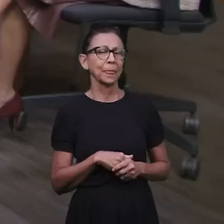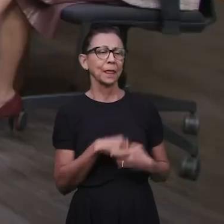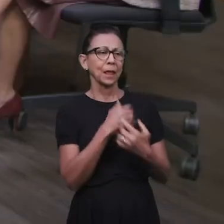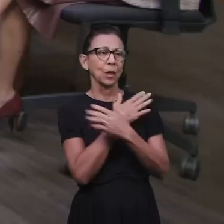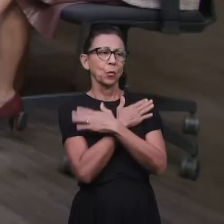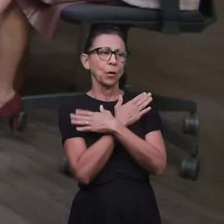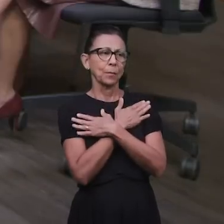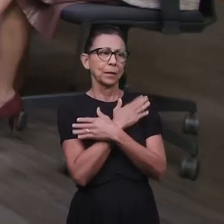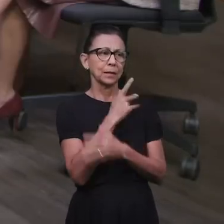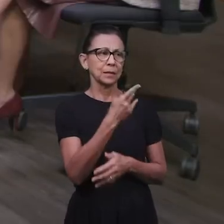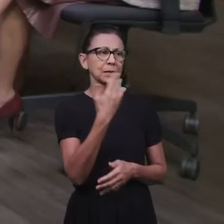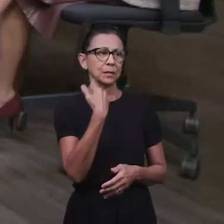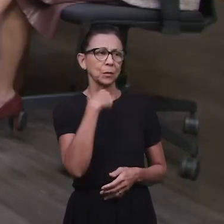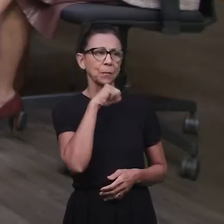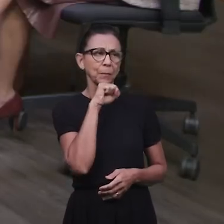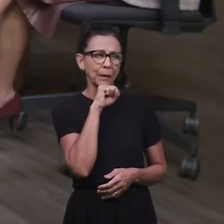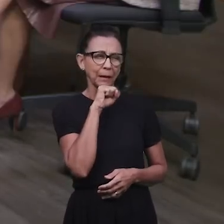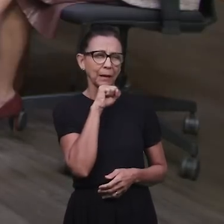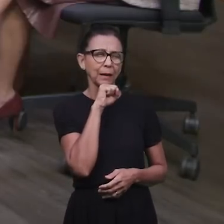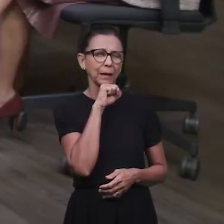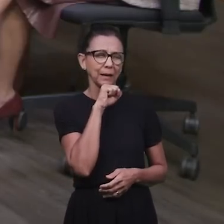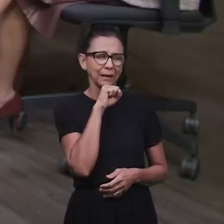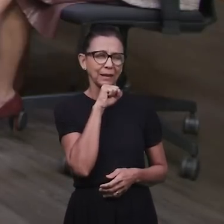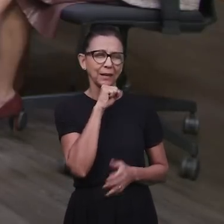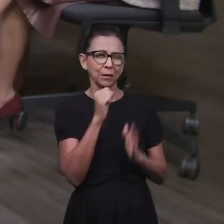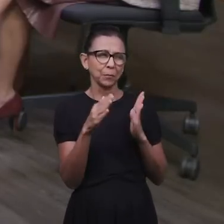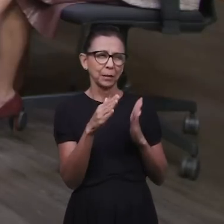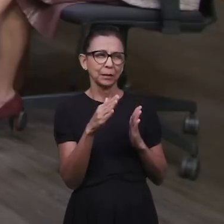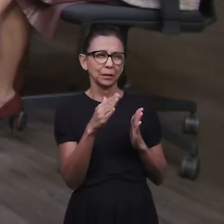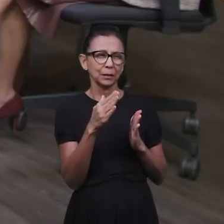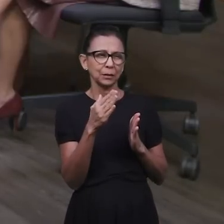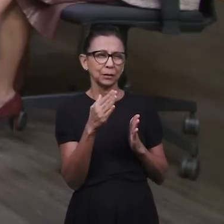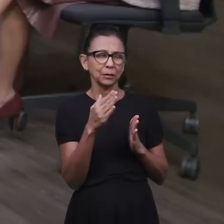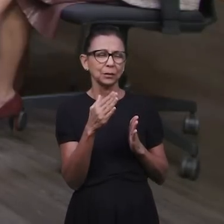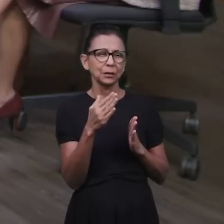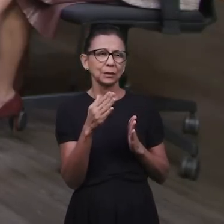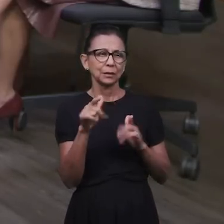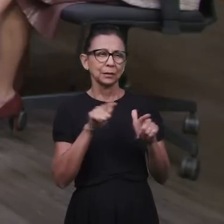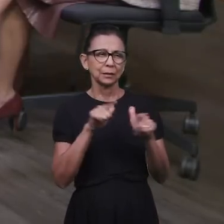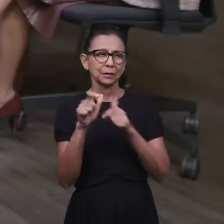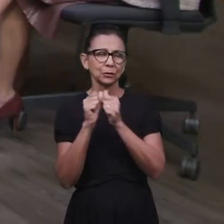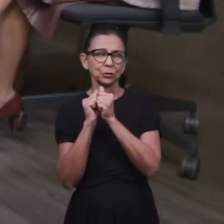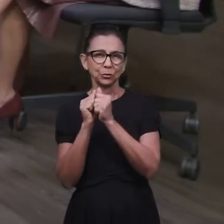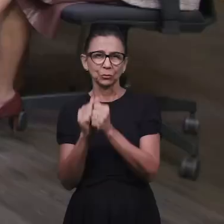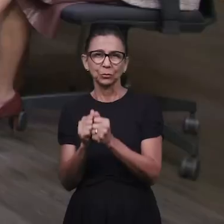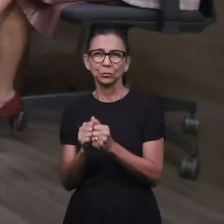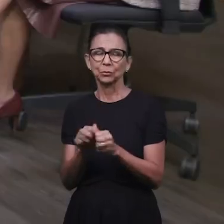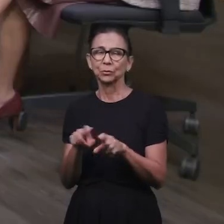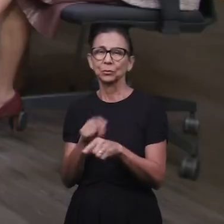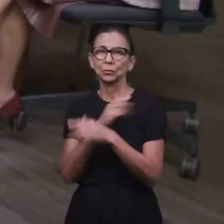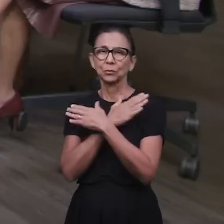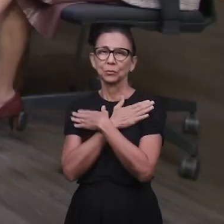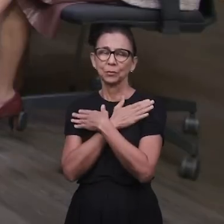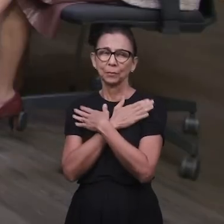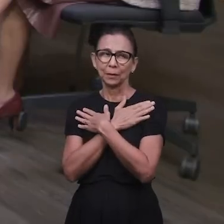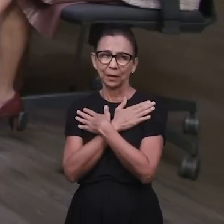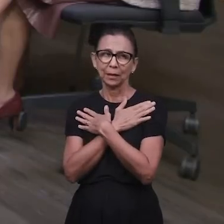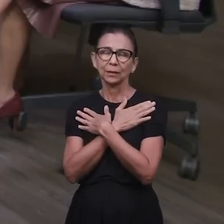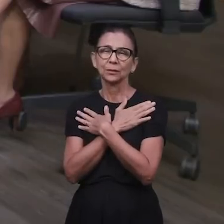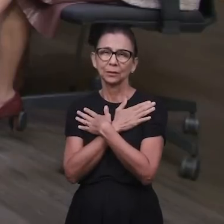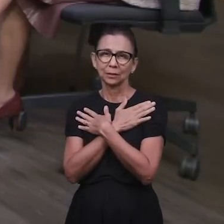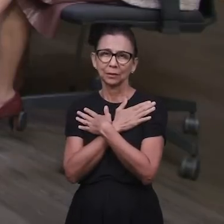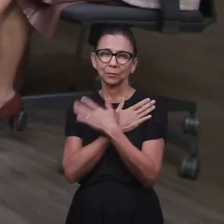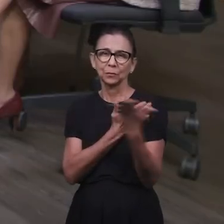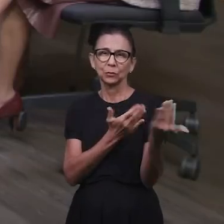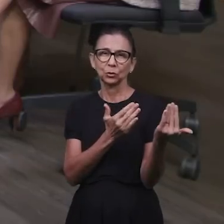querido. Trabalhamos juntos numa época, vivemos juntos. E um abraço para os jovens lá de Garrido 2, que estão nos